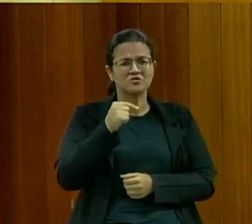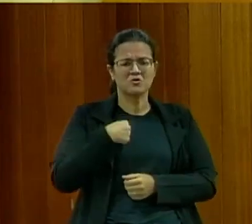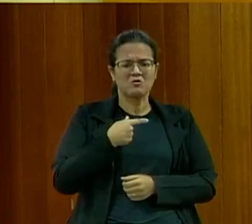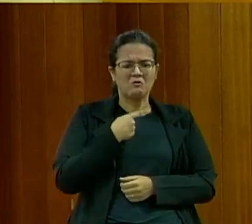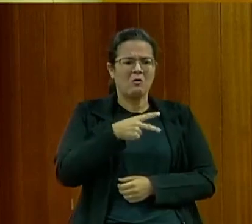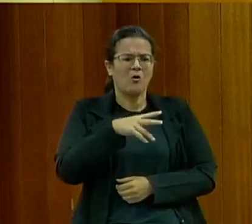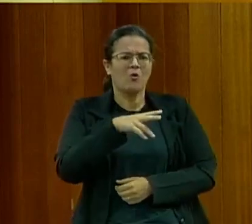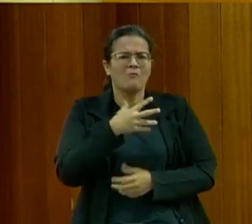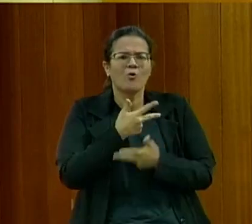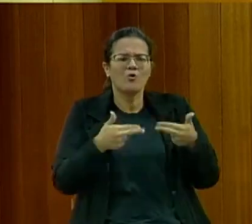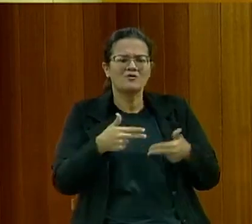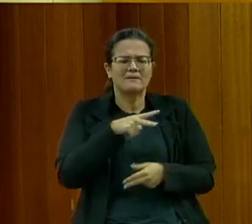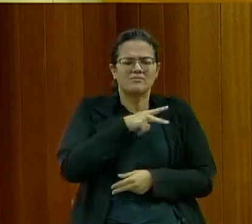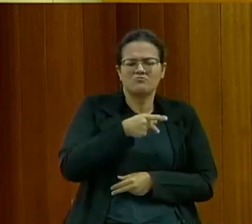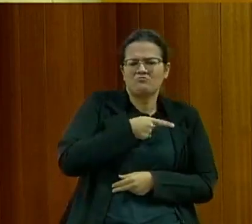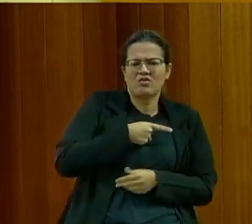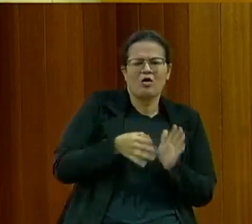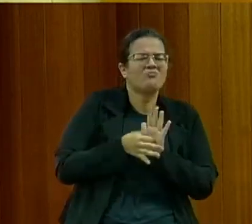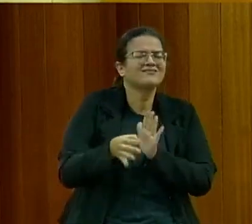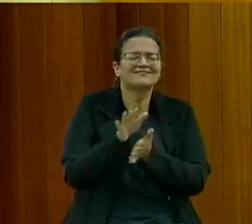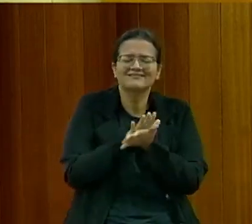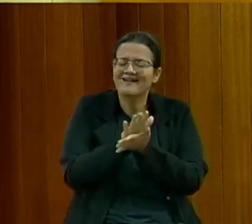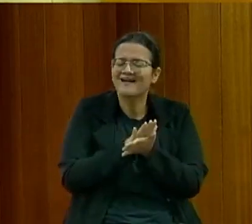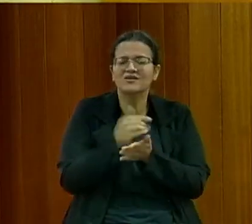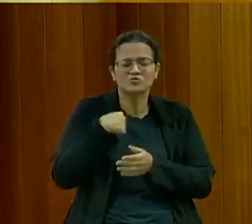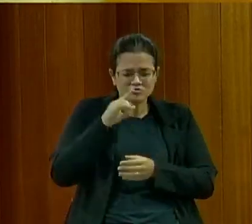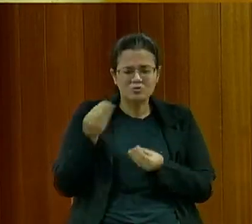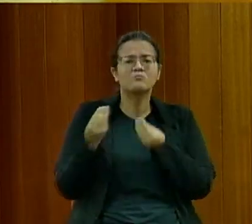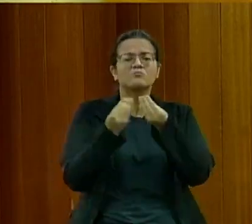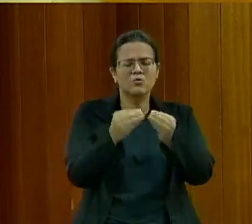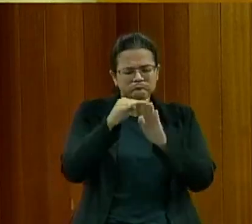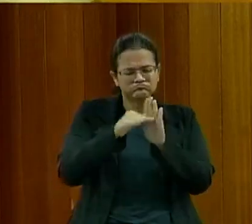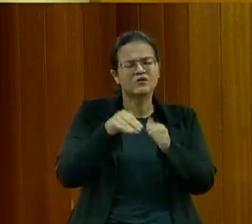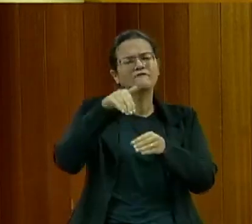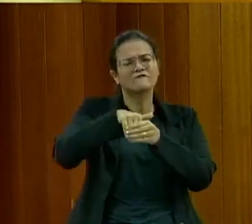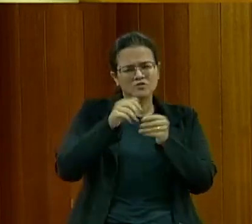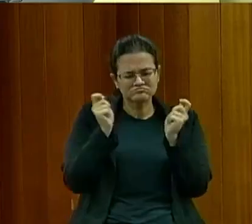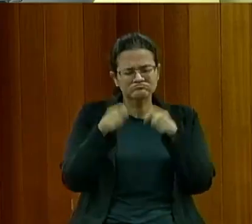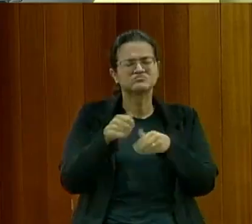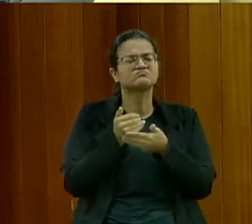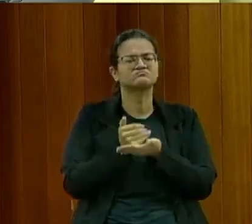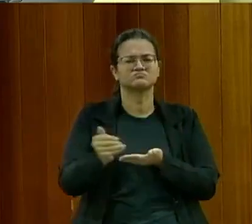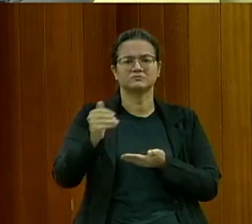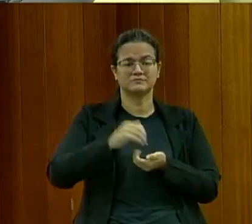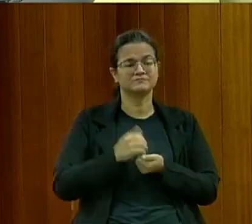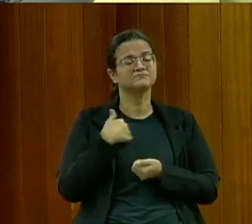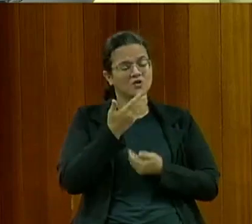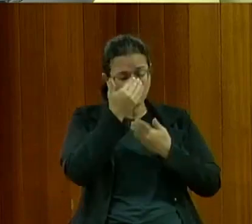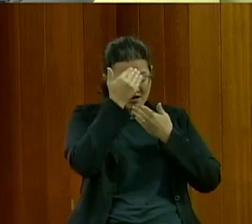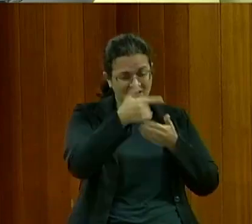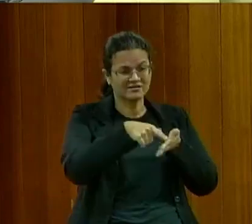pauta assim que ele tiver apto para isso, sem problemas. E eu quero agradecer antecipadamente e já quero dizer para Vossa Excelência,